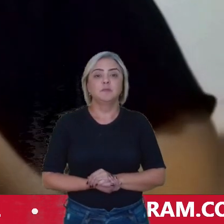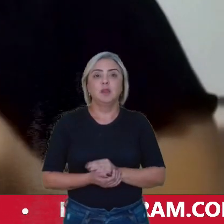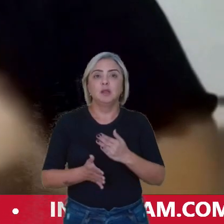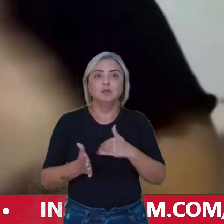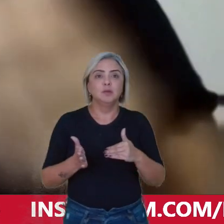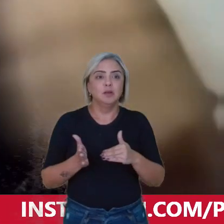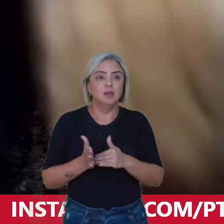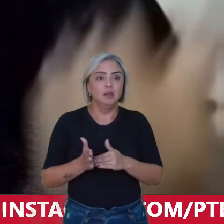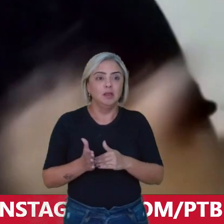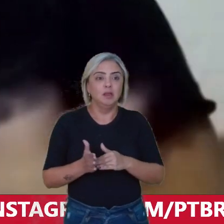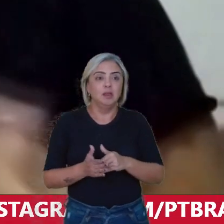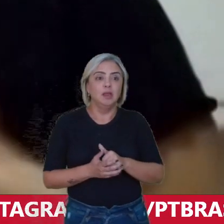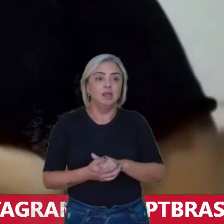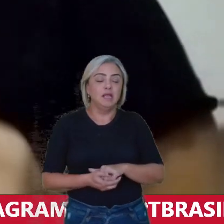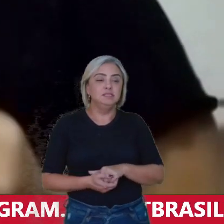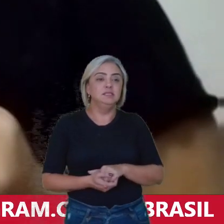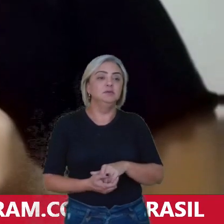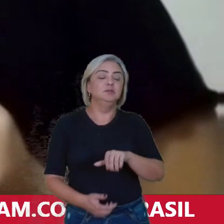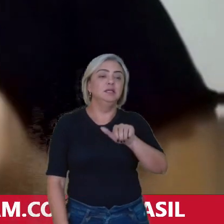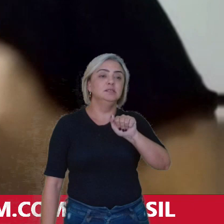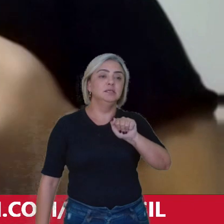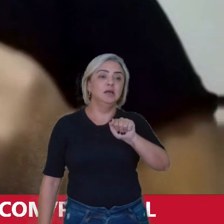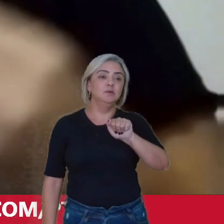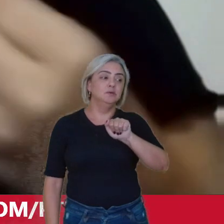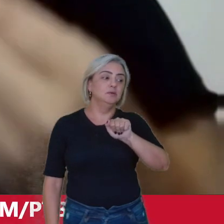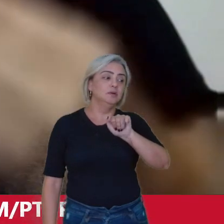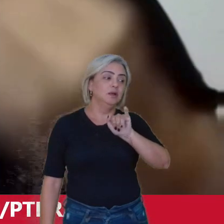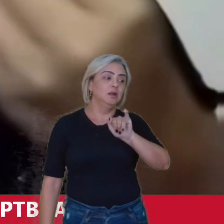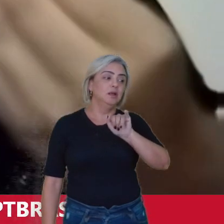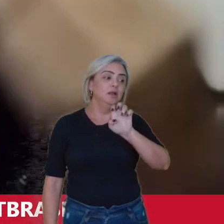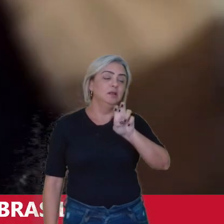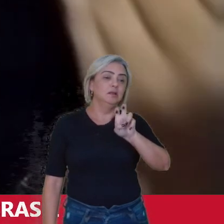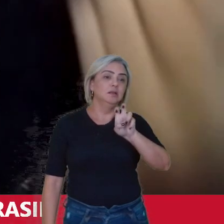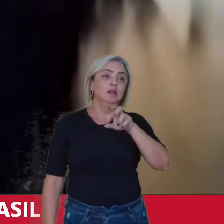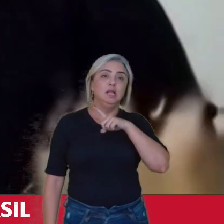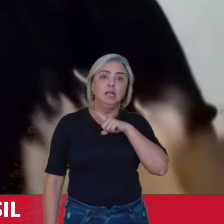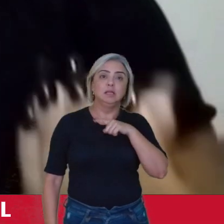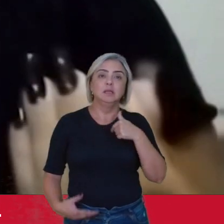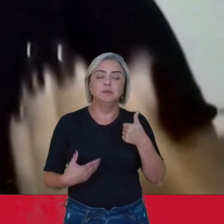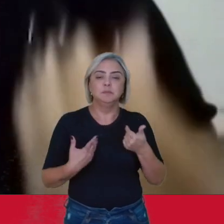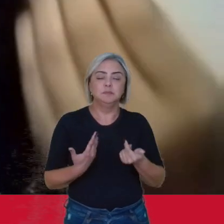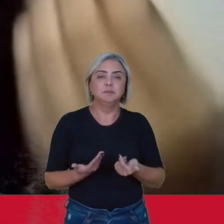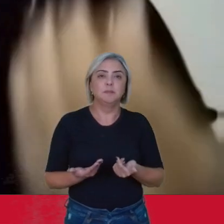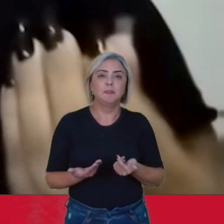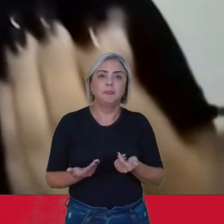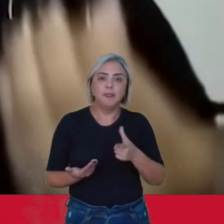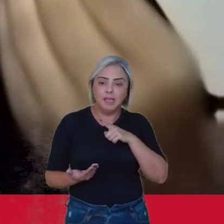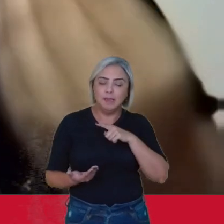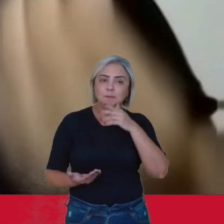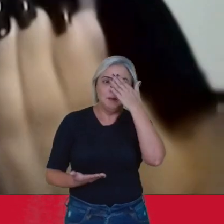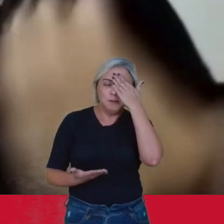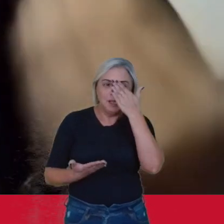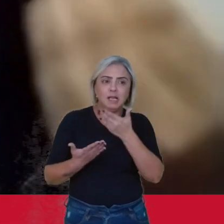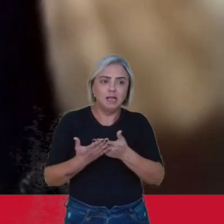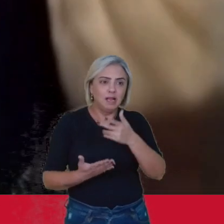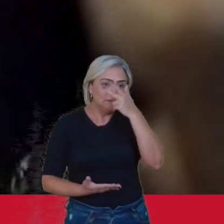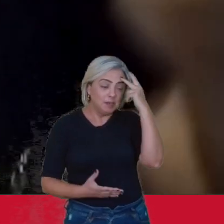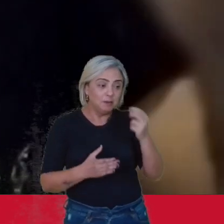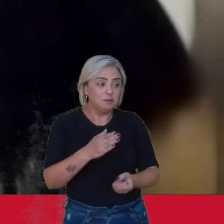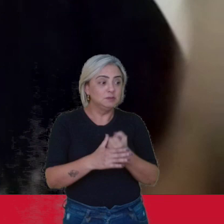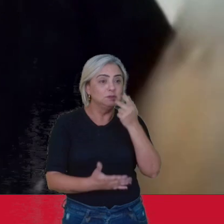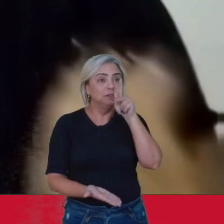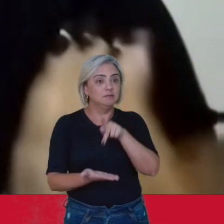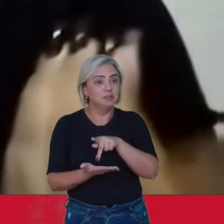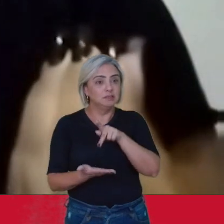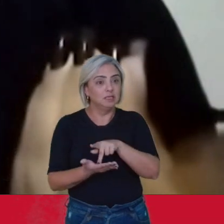totalmente com a questão do AI-5 aí de novo. Por quê? Porque muita gente ainda acredita que a produção da